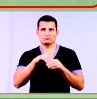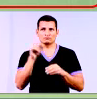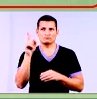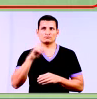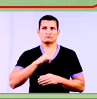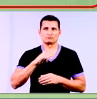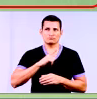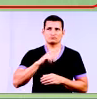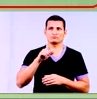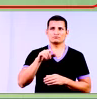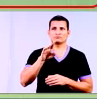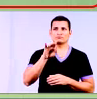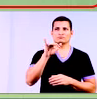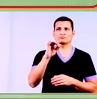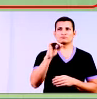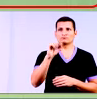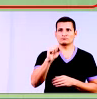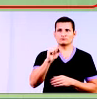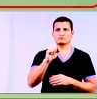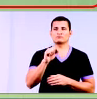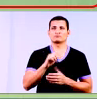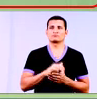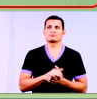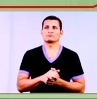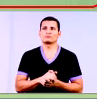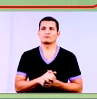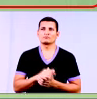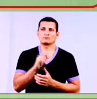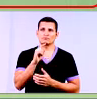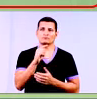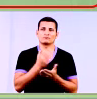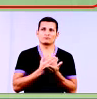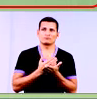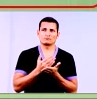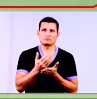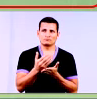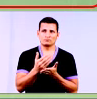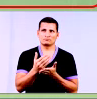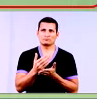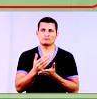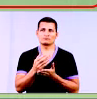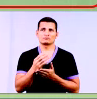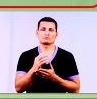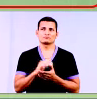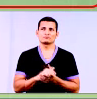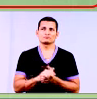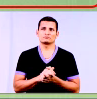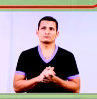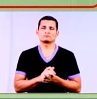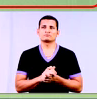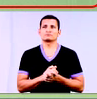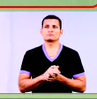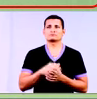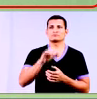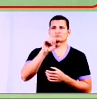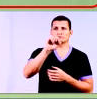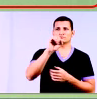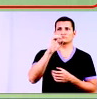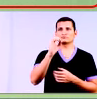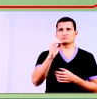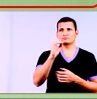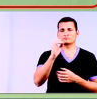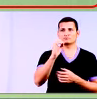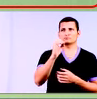é o BIOS, é um software, um programa que ele inicia os testes de inicialização da máquina e carrega o sistema operacional para